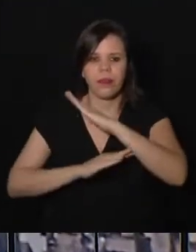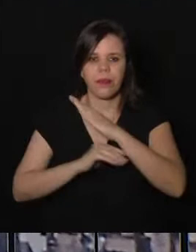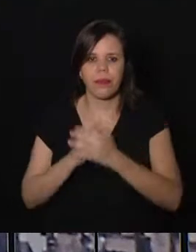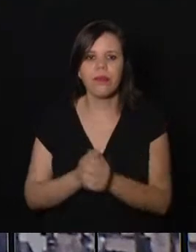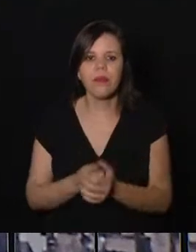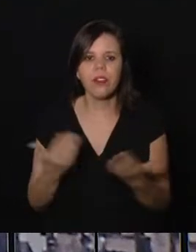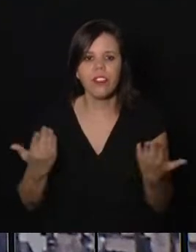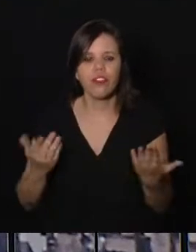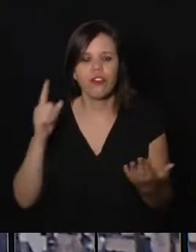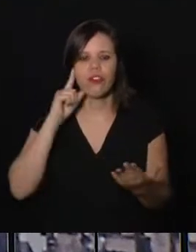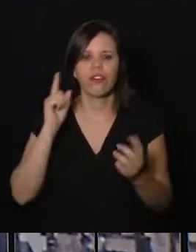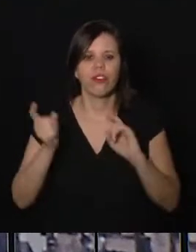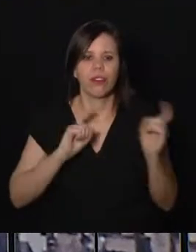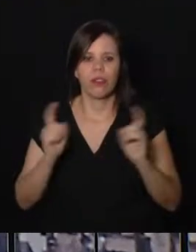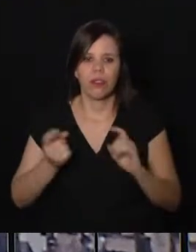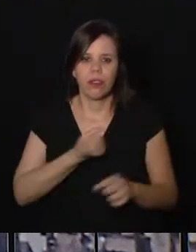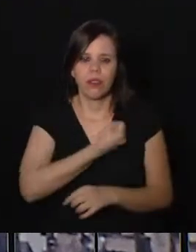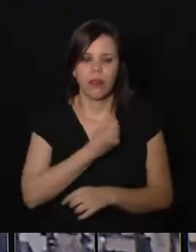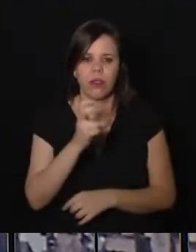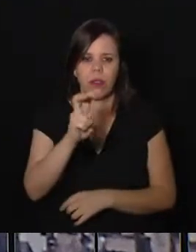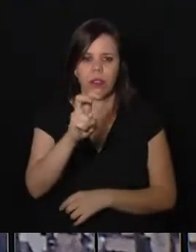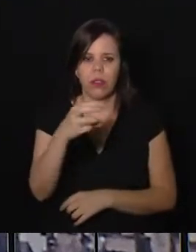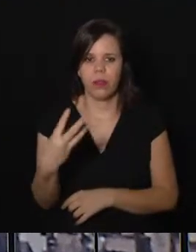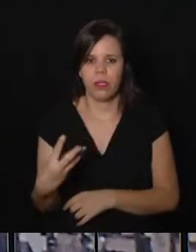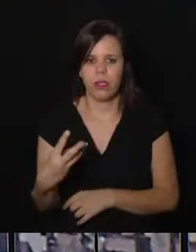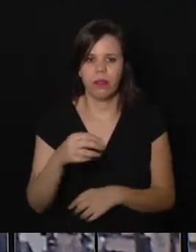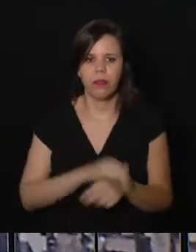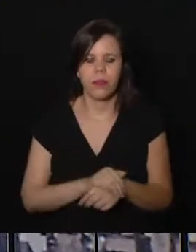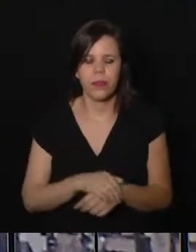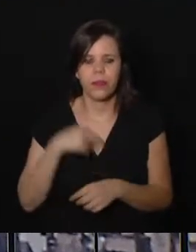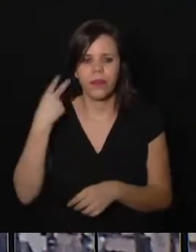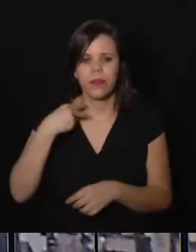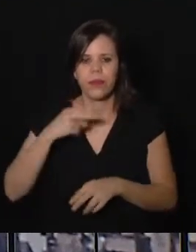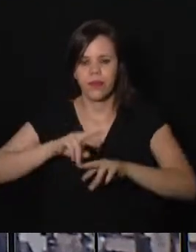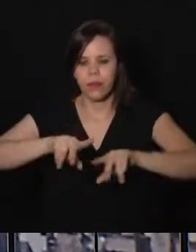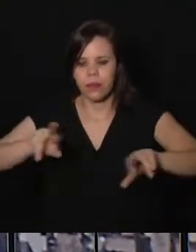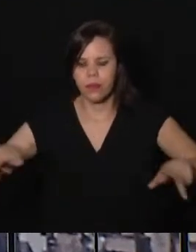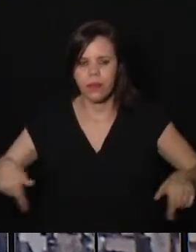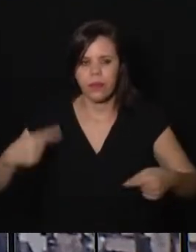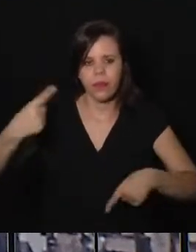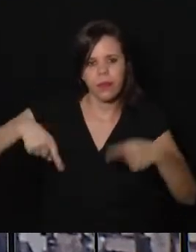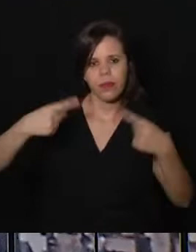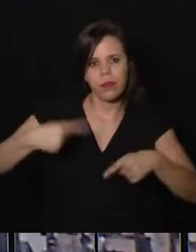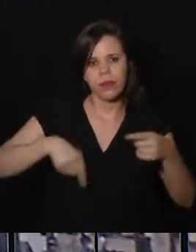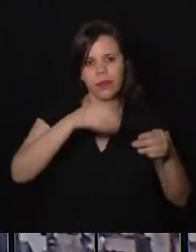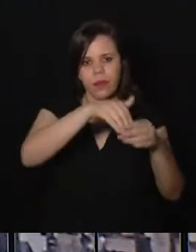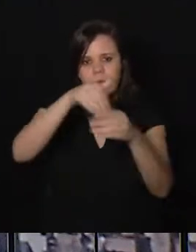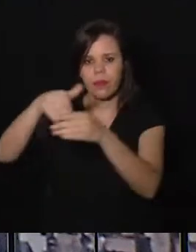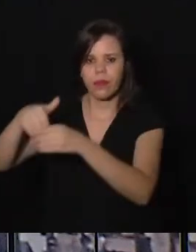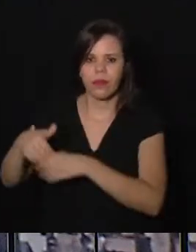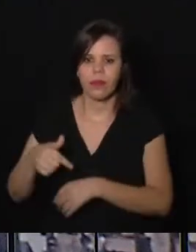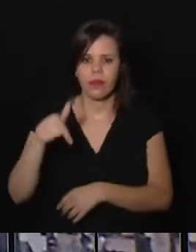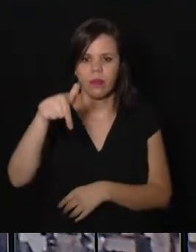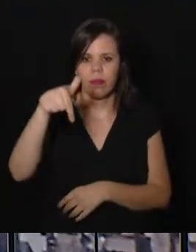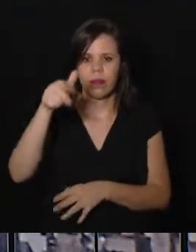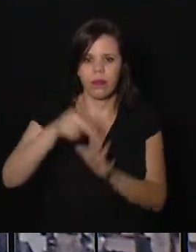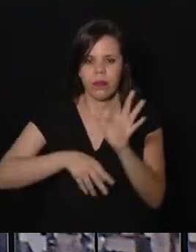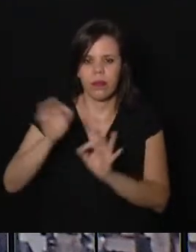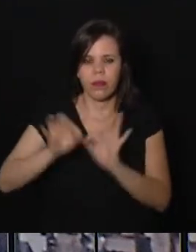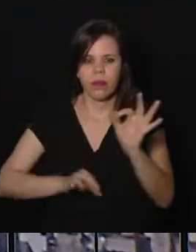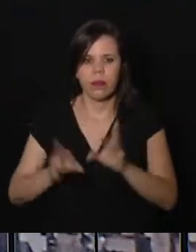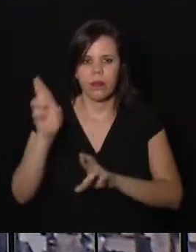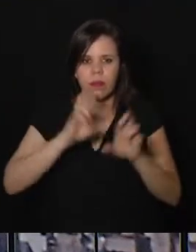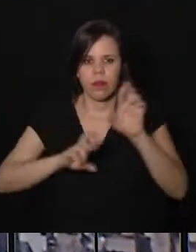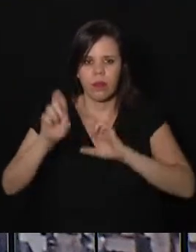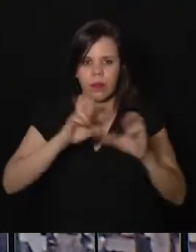é dia da reunião ordinária de número 53. Os vereadores vão discutir e votar 7 projetos.